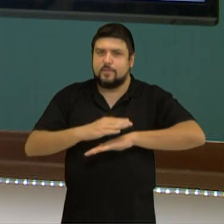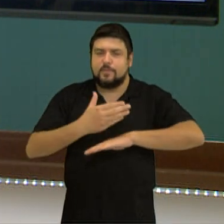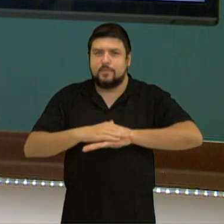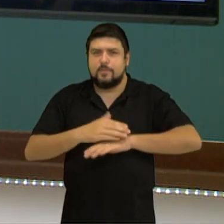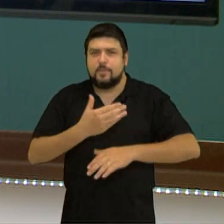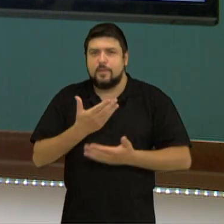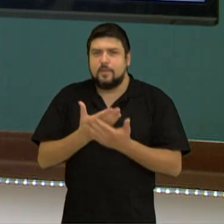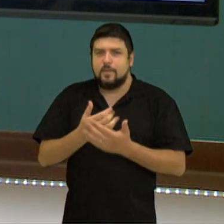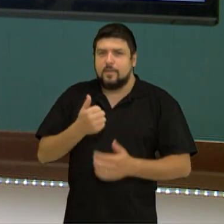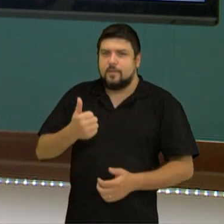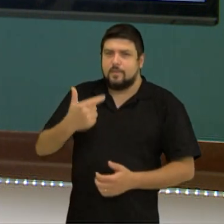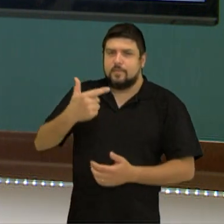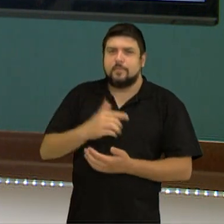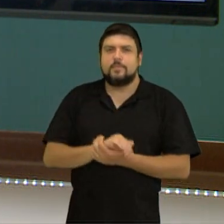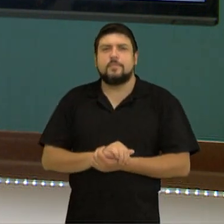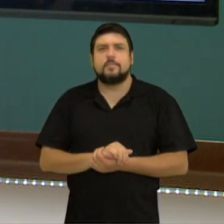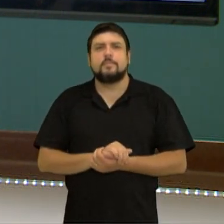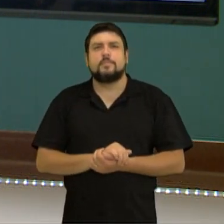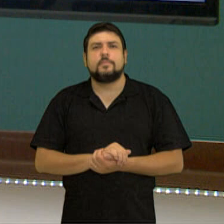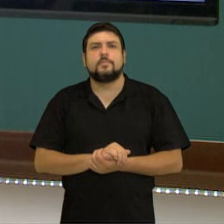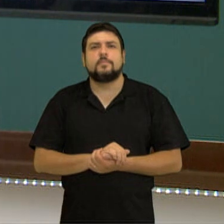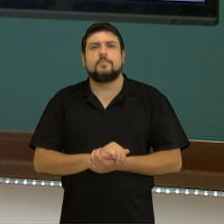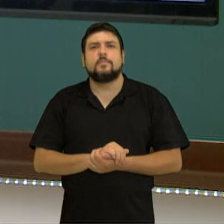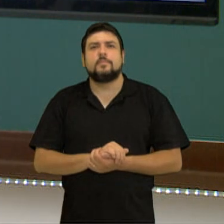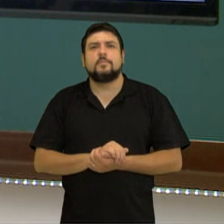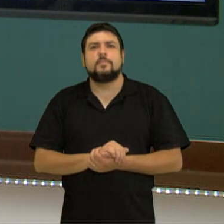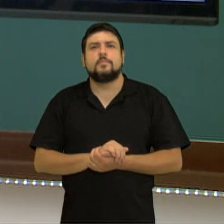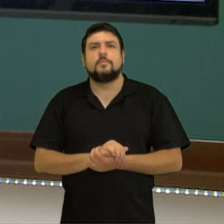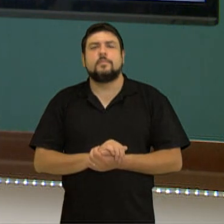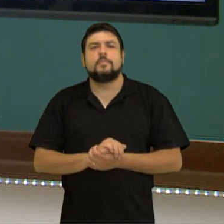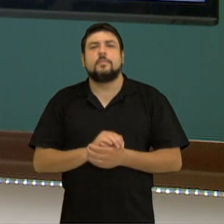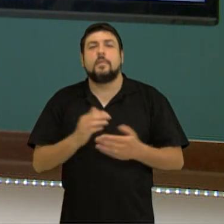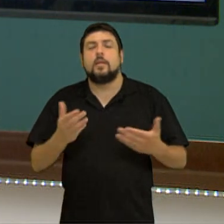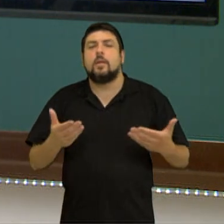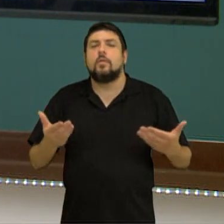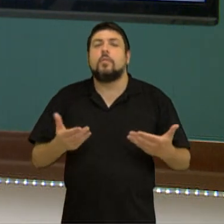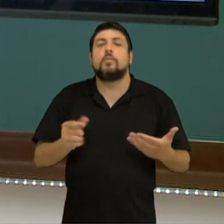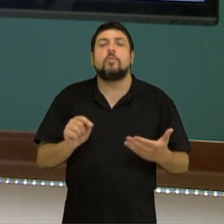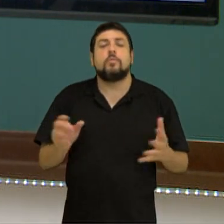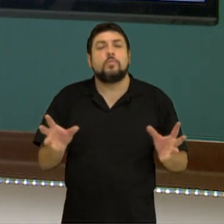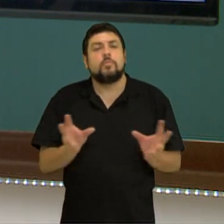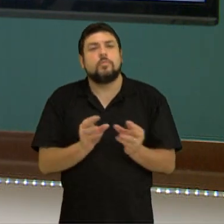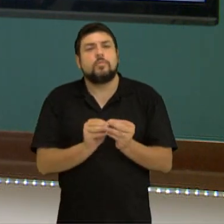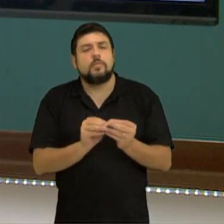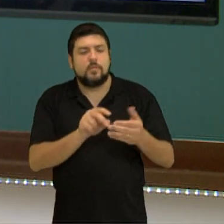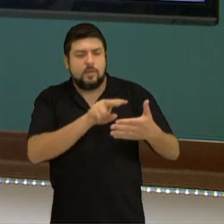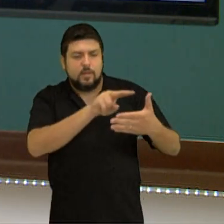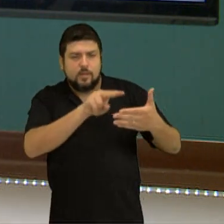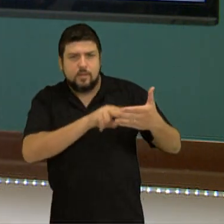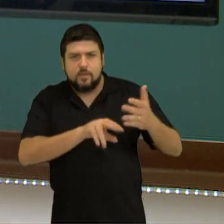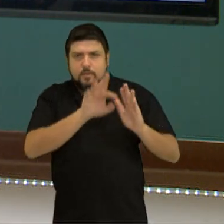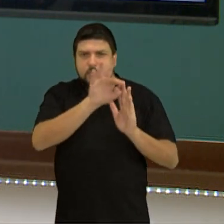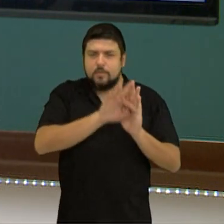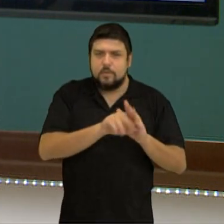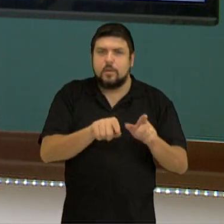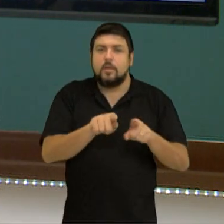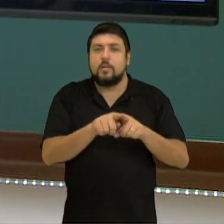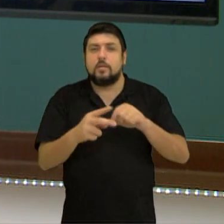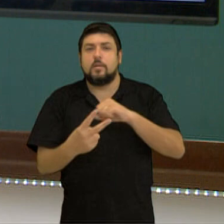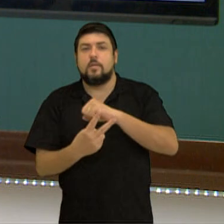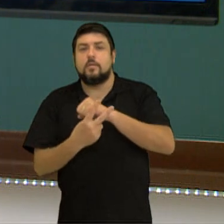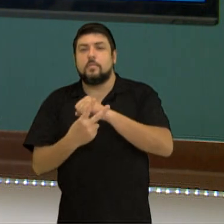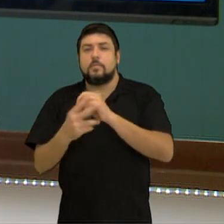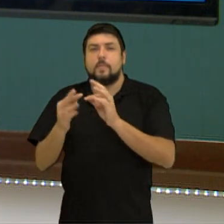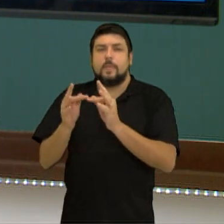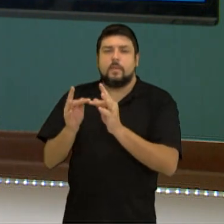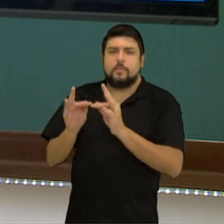12. Combinado? E aí, o que nós estudamos hoje? Leitura, interpretação de texto e os verbos frasais, os